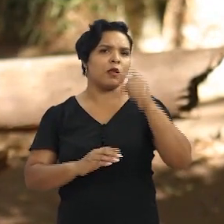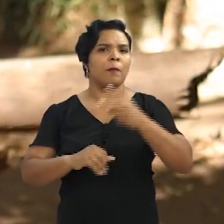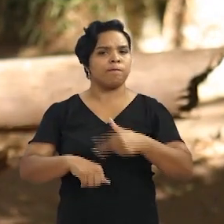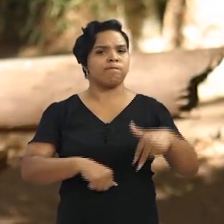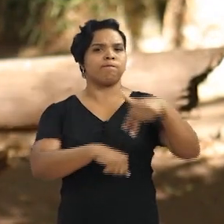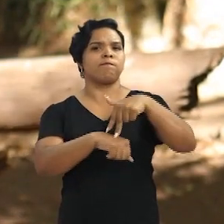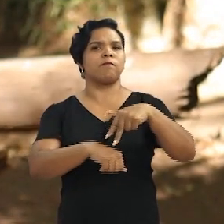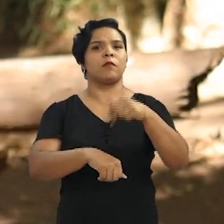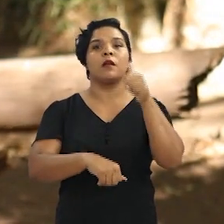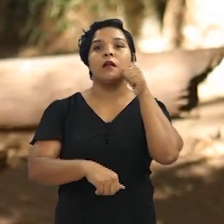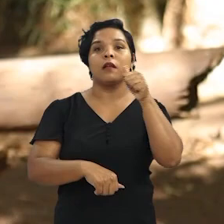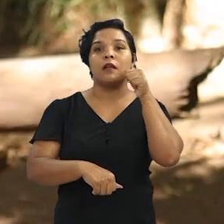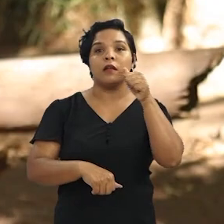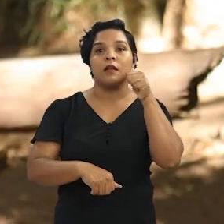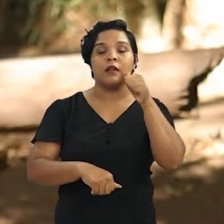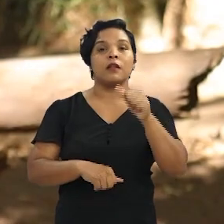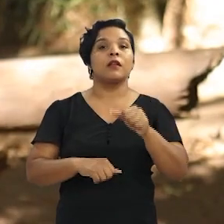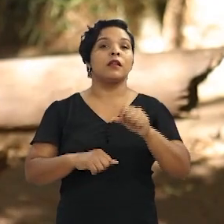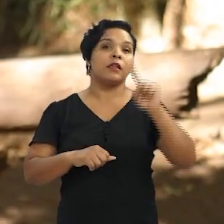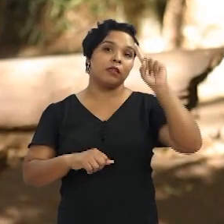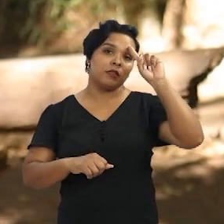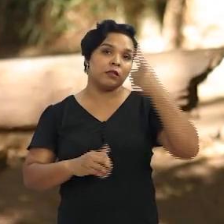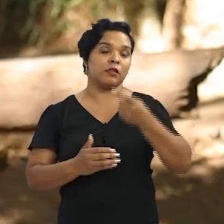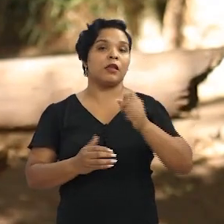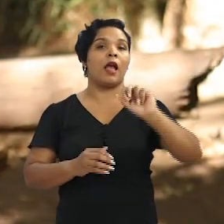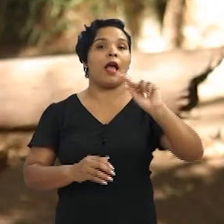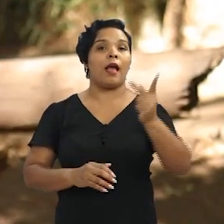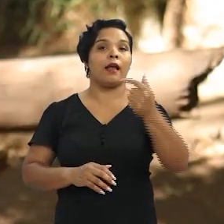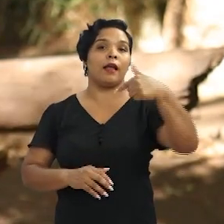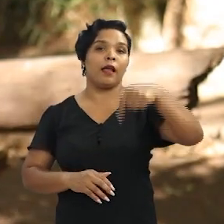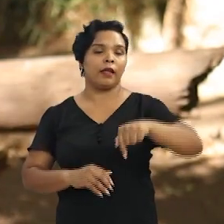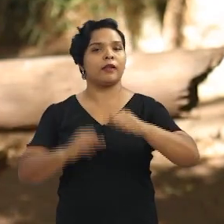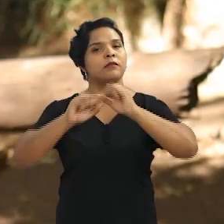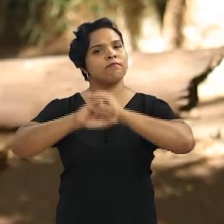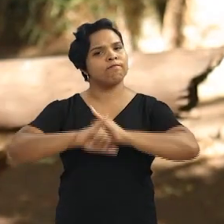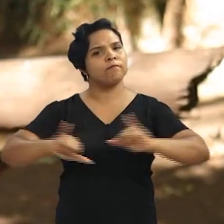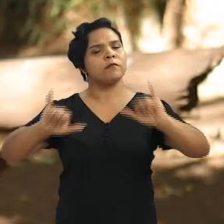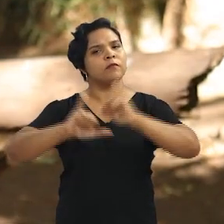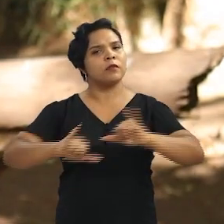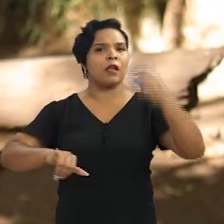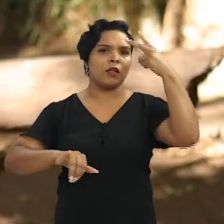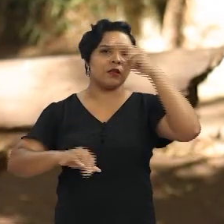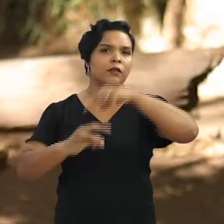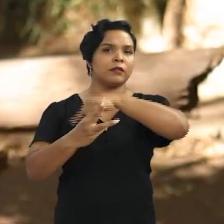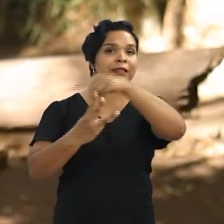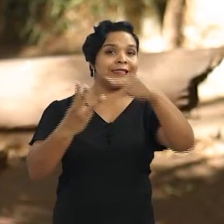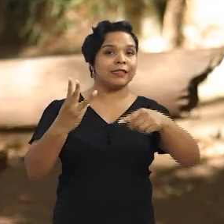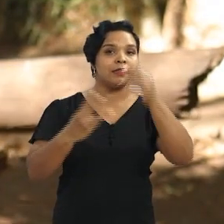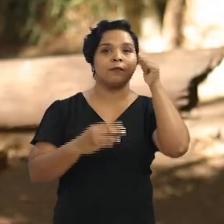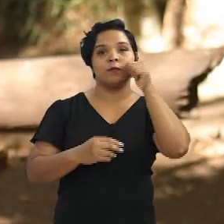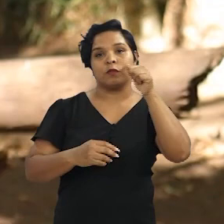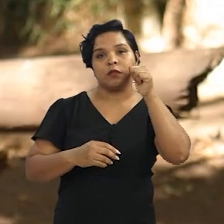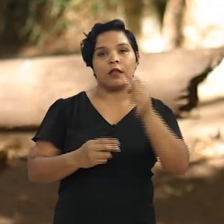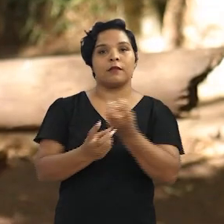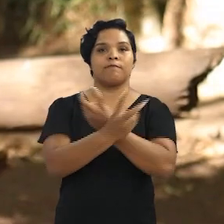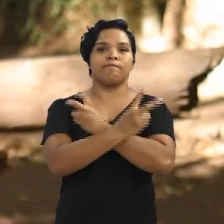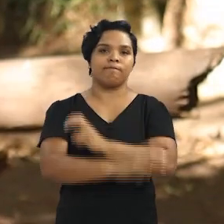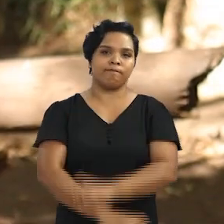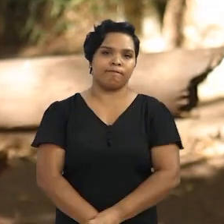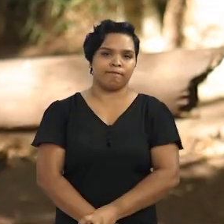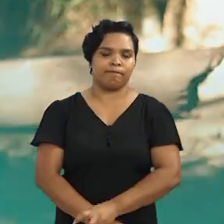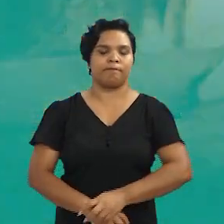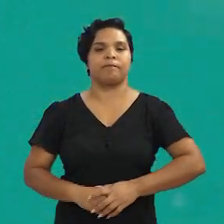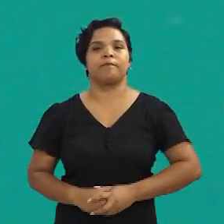foram inspirados pelo protagonismo feminino neste movimento e decidiram criar uma HQ, contando um pouco da história de 3